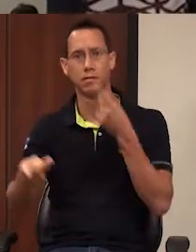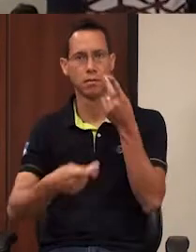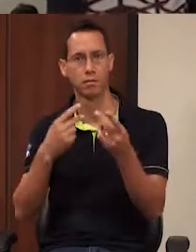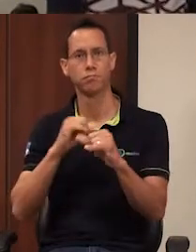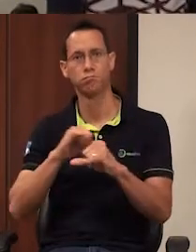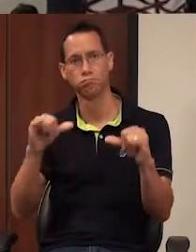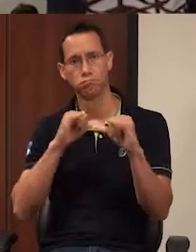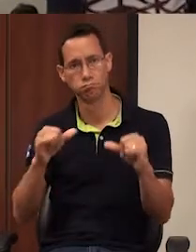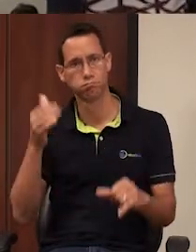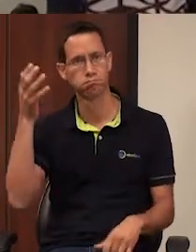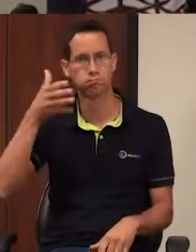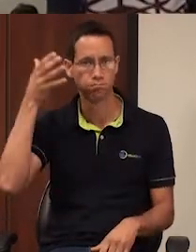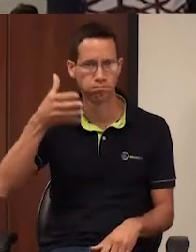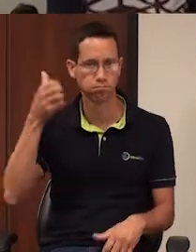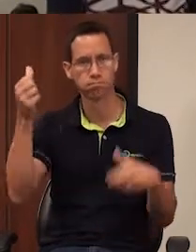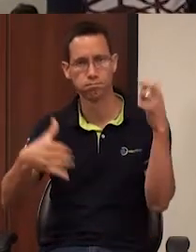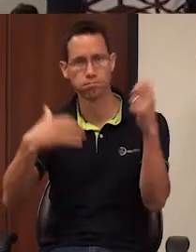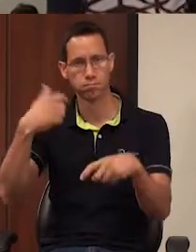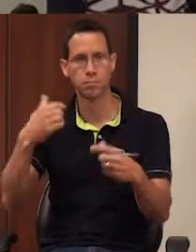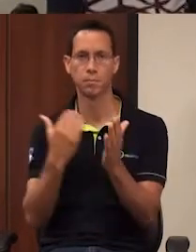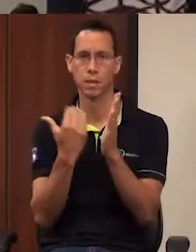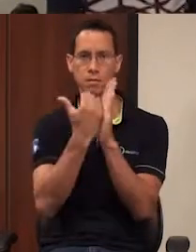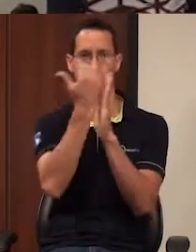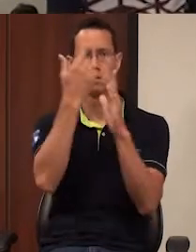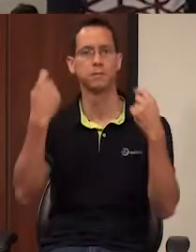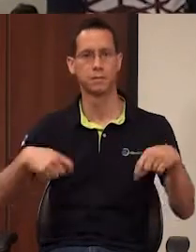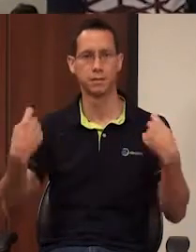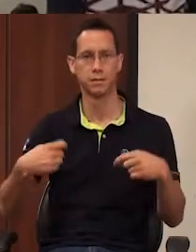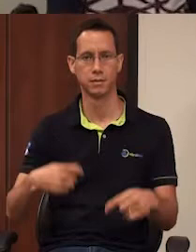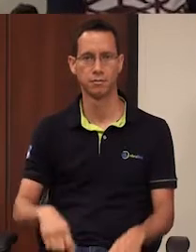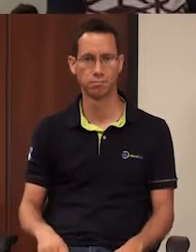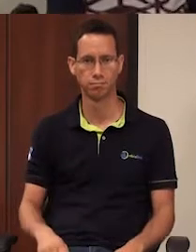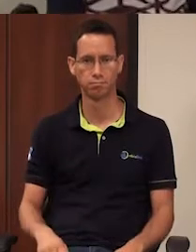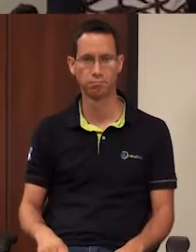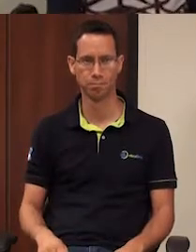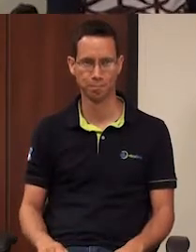sobre isso, muito mais. Espero poder ter contribuído.